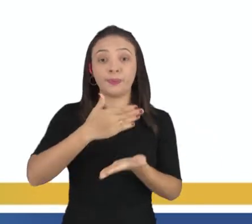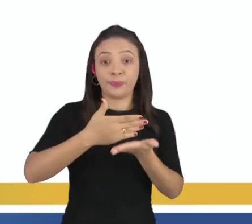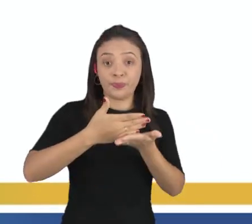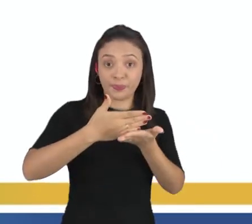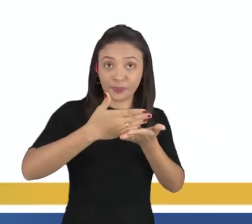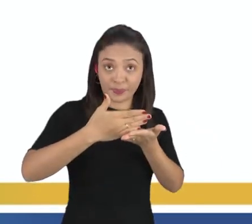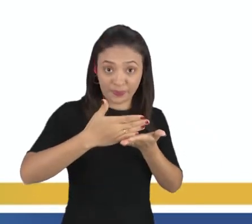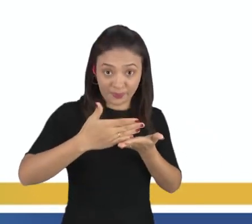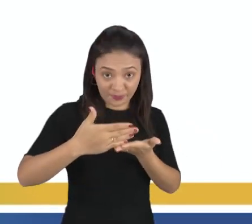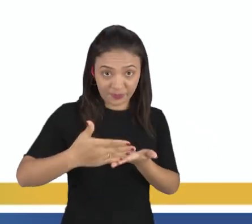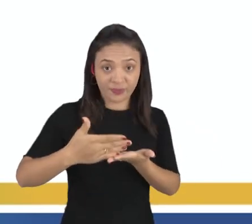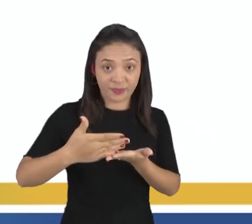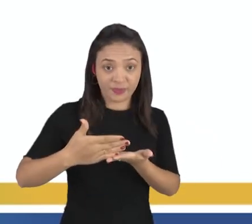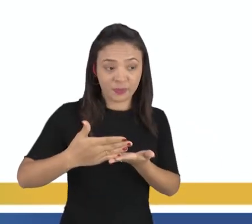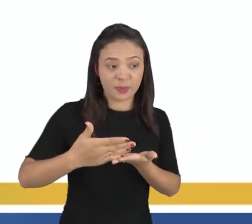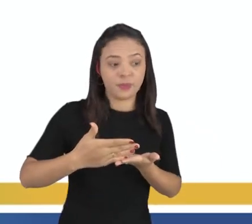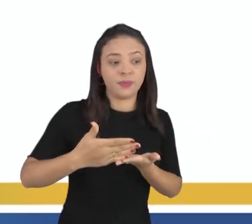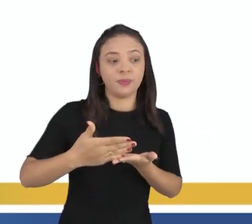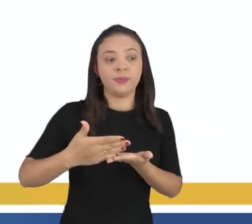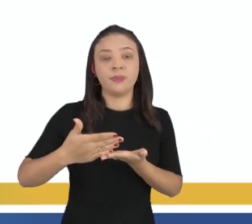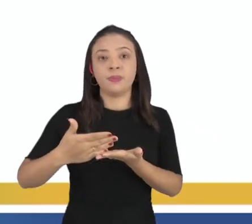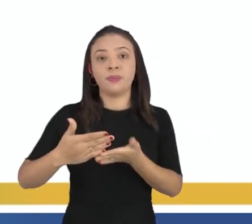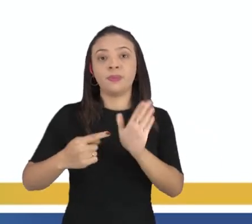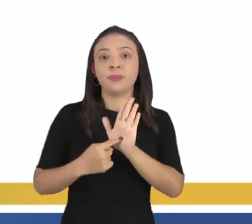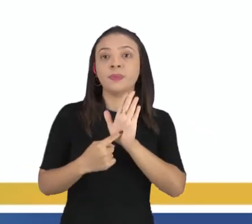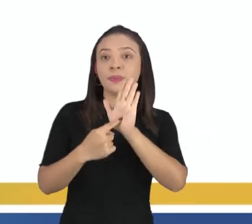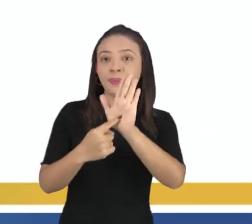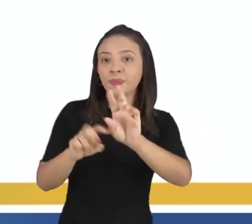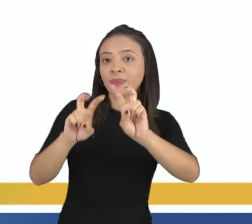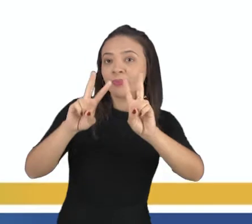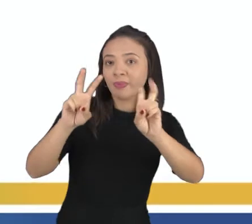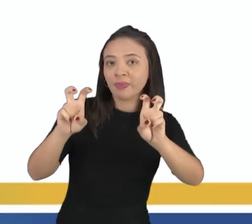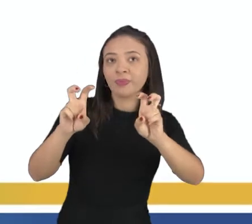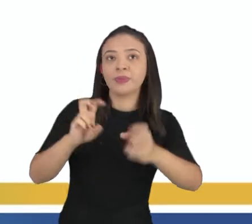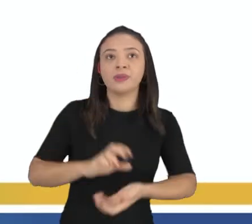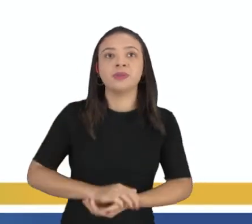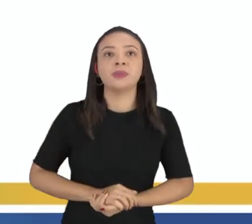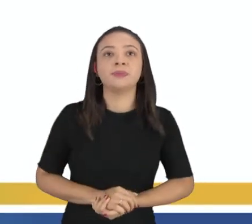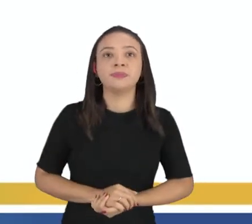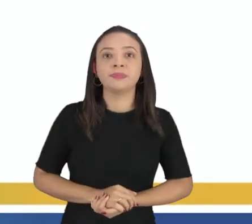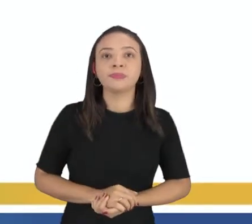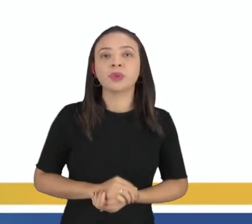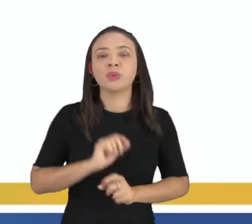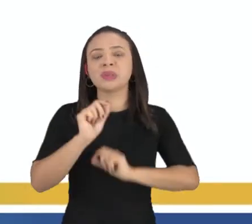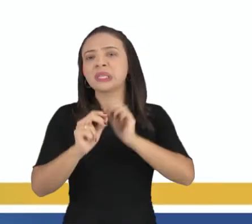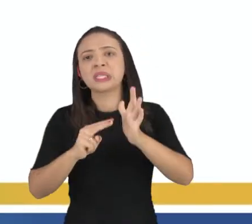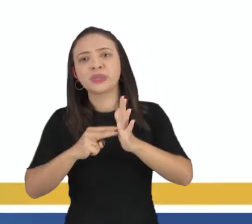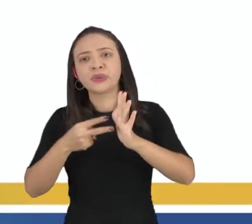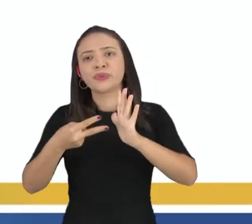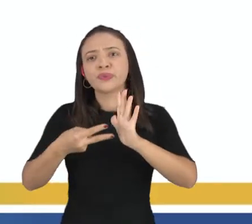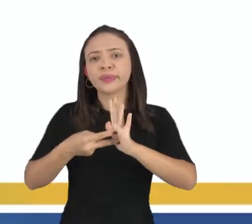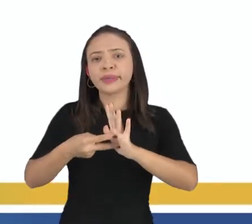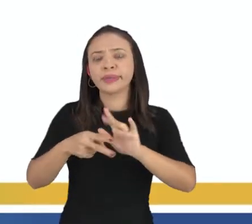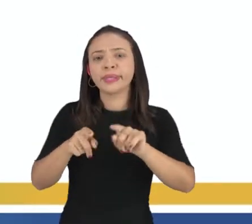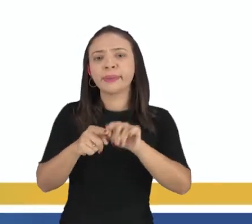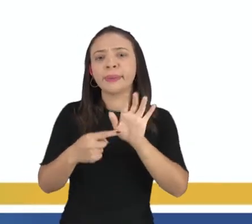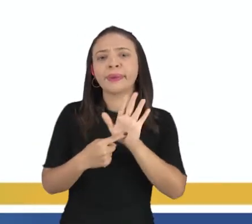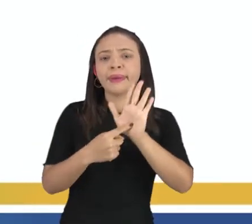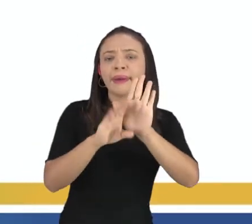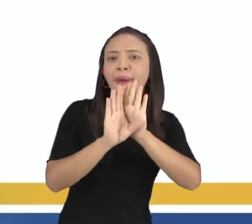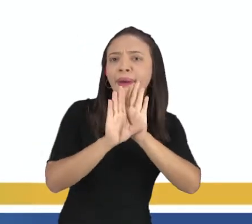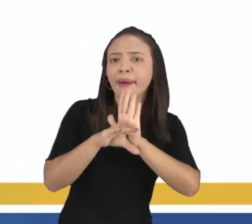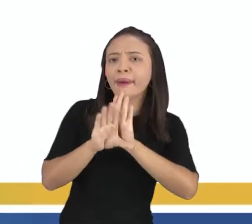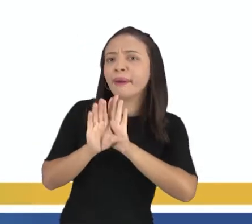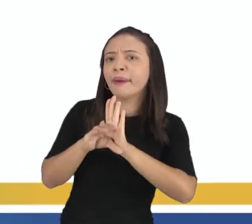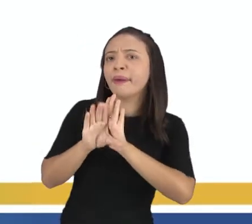parte maior, é a apresentação do tema. Você vai lá, apresenta o tema, o que é, você pode trazer conceitos,